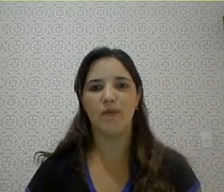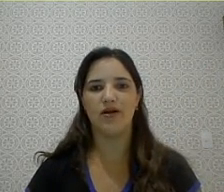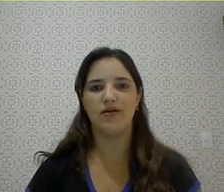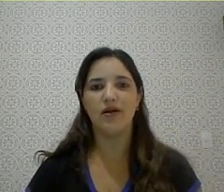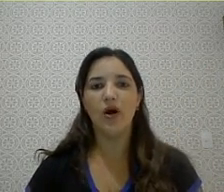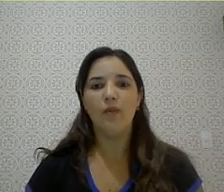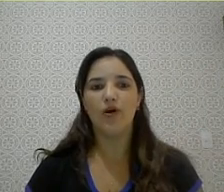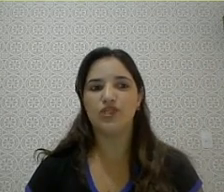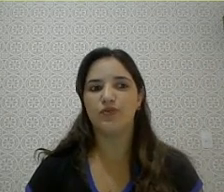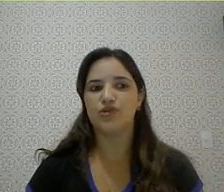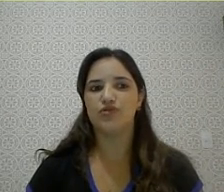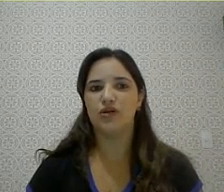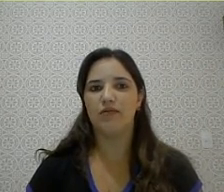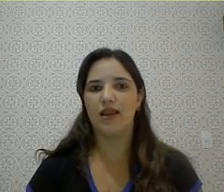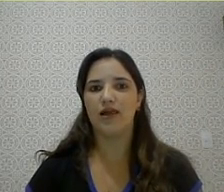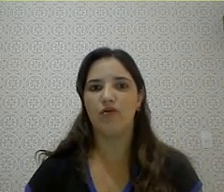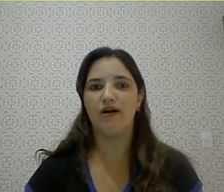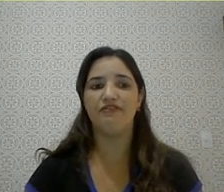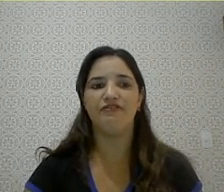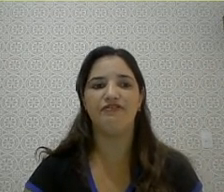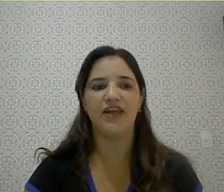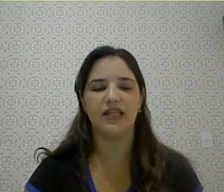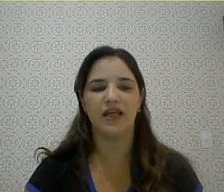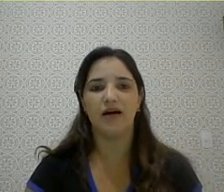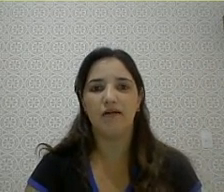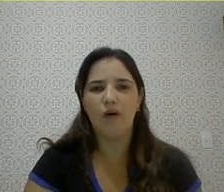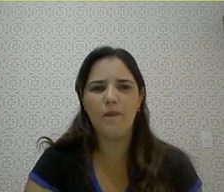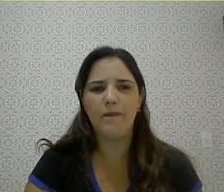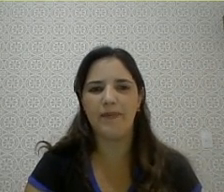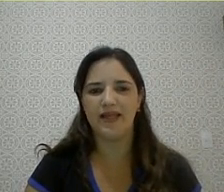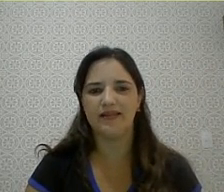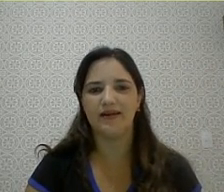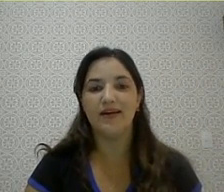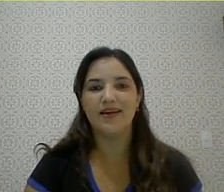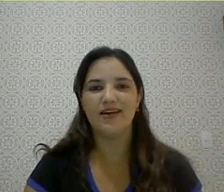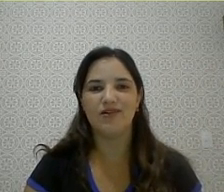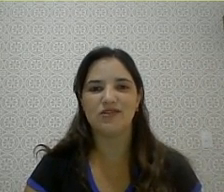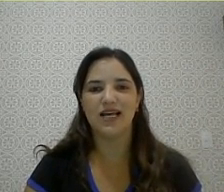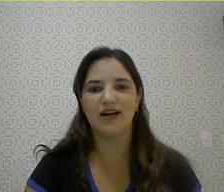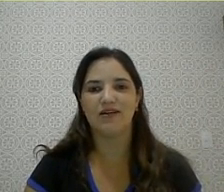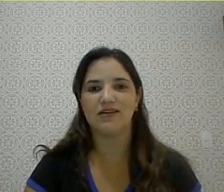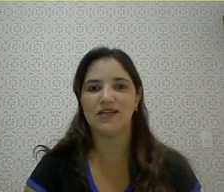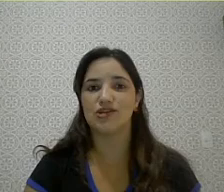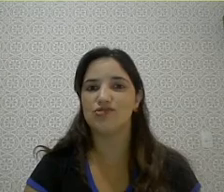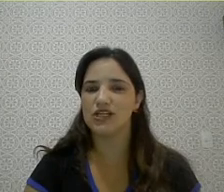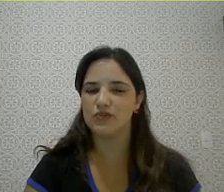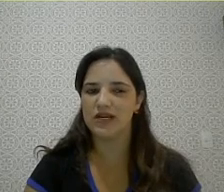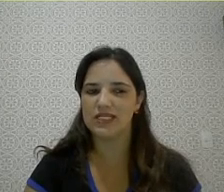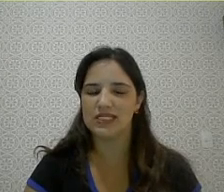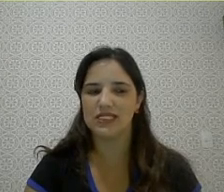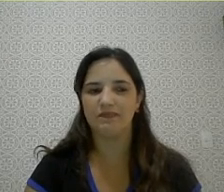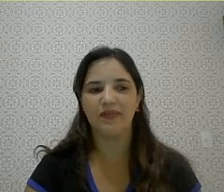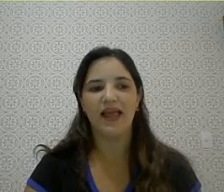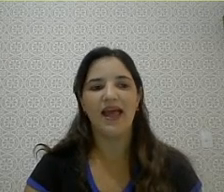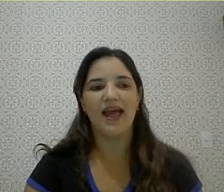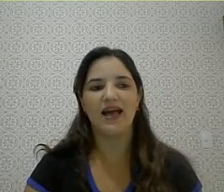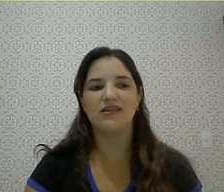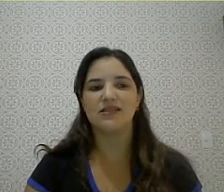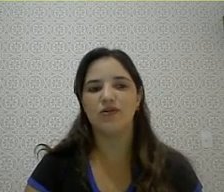consegue comer, pois possui uma língua fina, comprida, que consegue alcançar suas